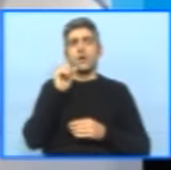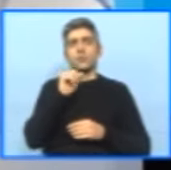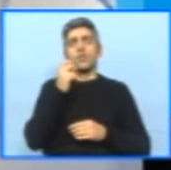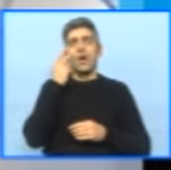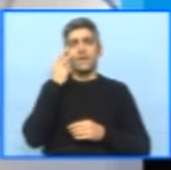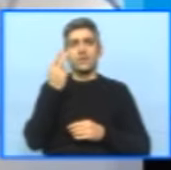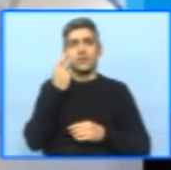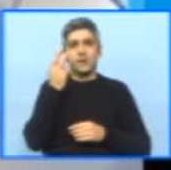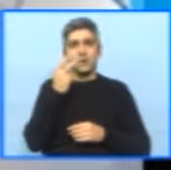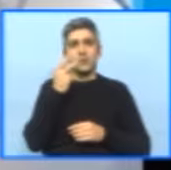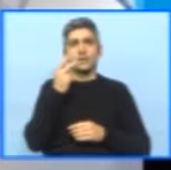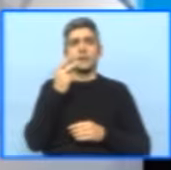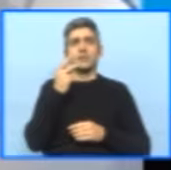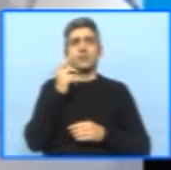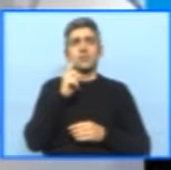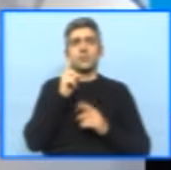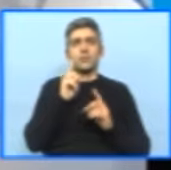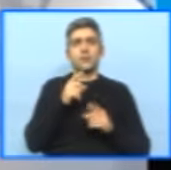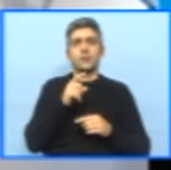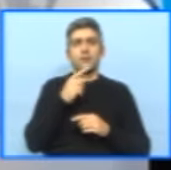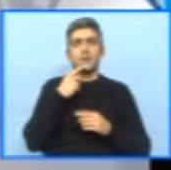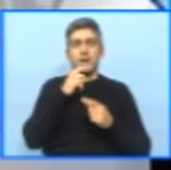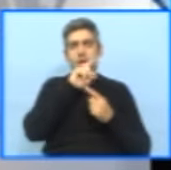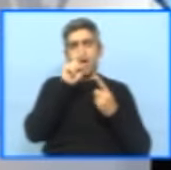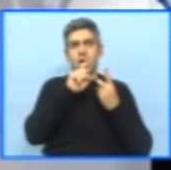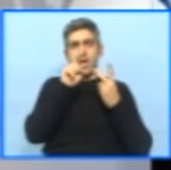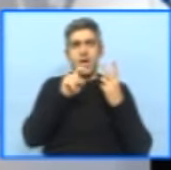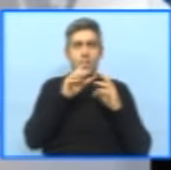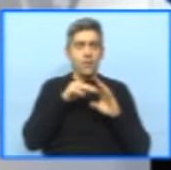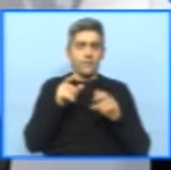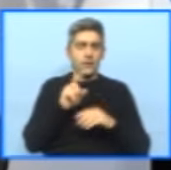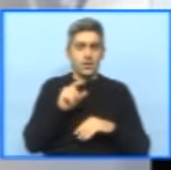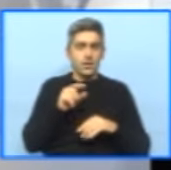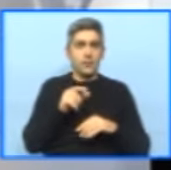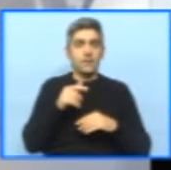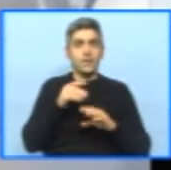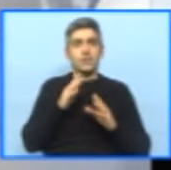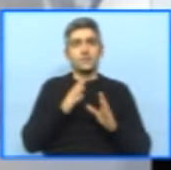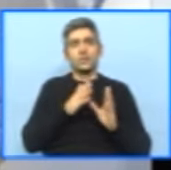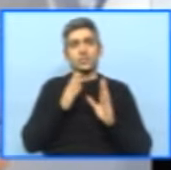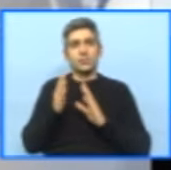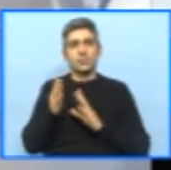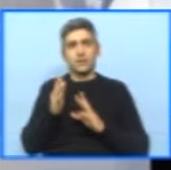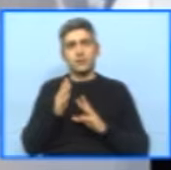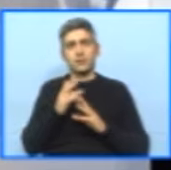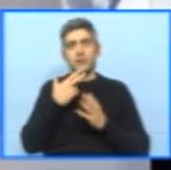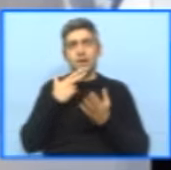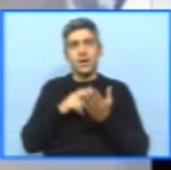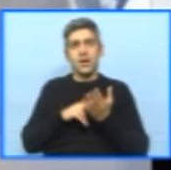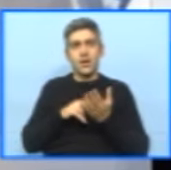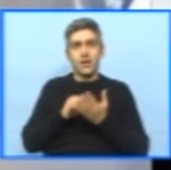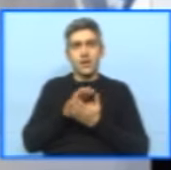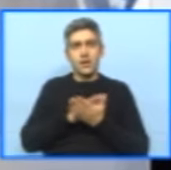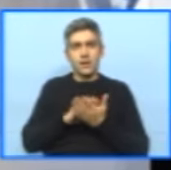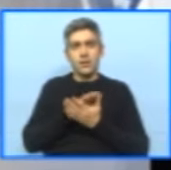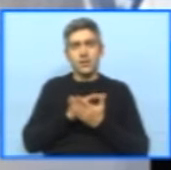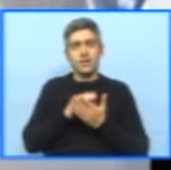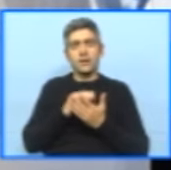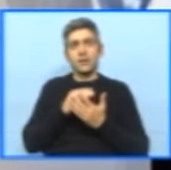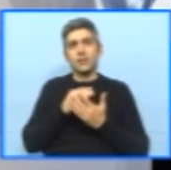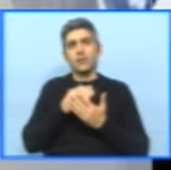e não começa com um inquérito àquela mulher, mas parte de uma realidade simbólica,